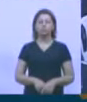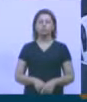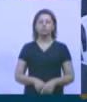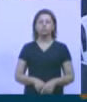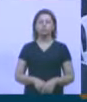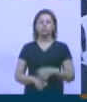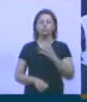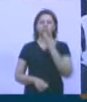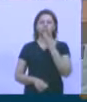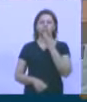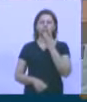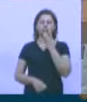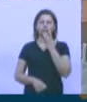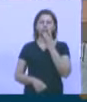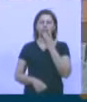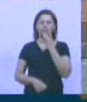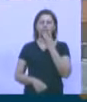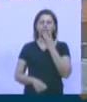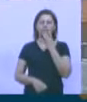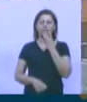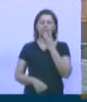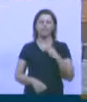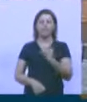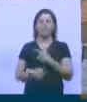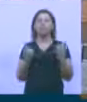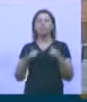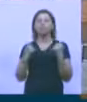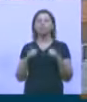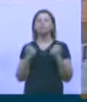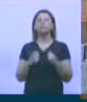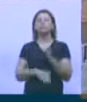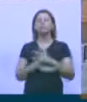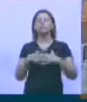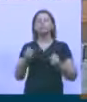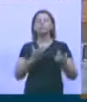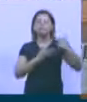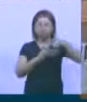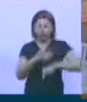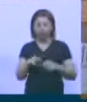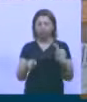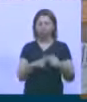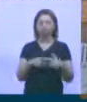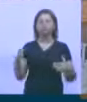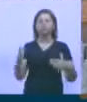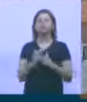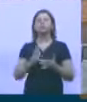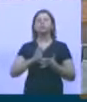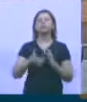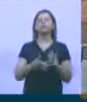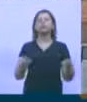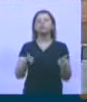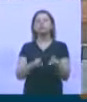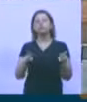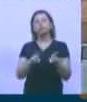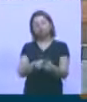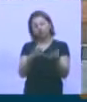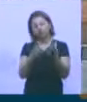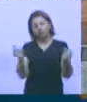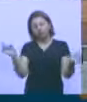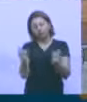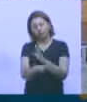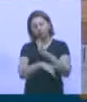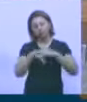healed totally. Nós precisamos de cura interior porque até mesmo Jesus também queria ser